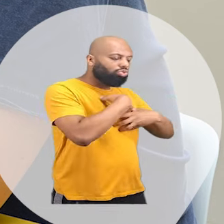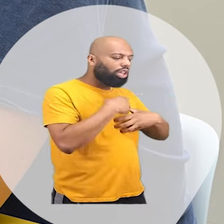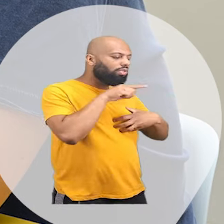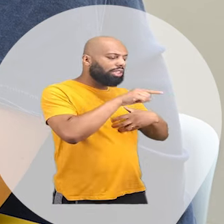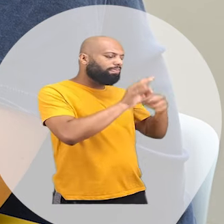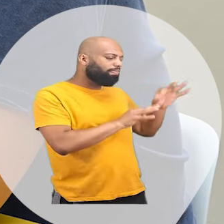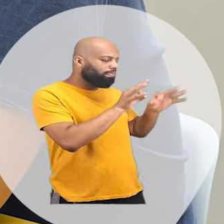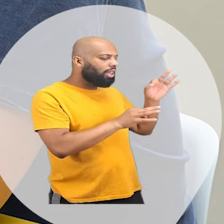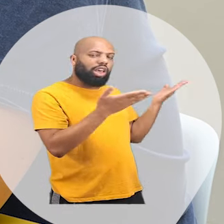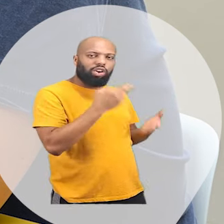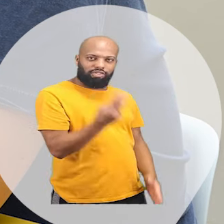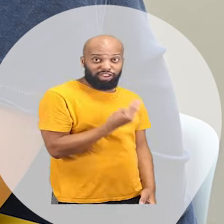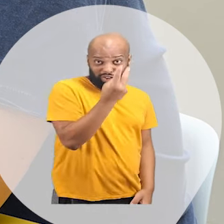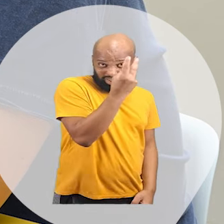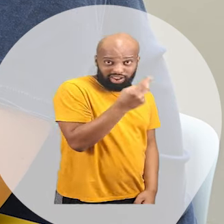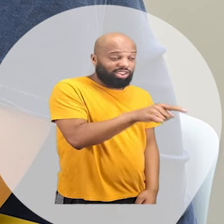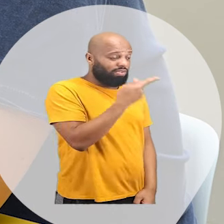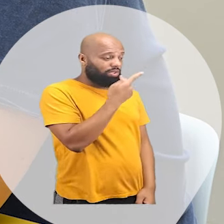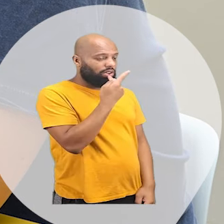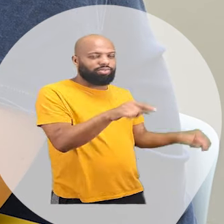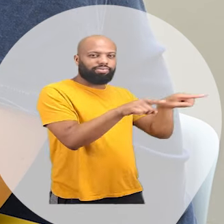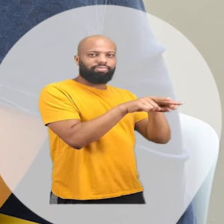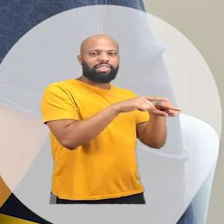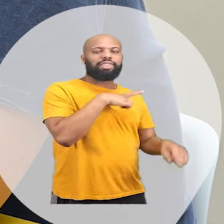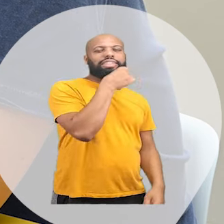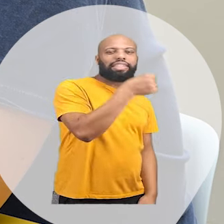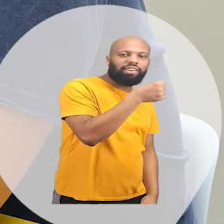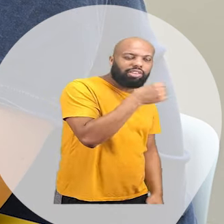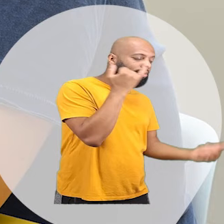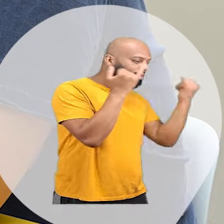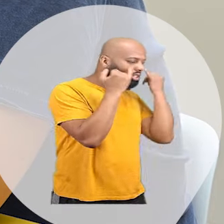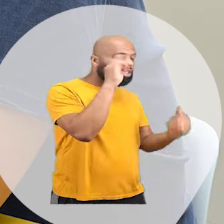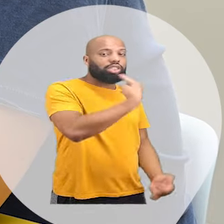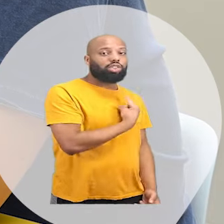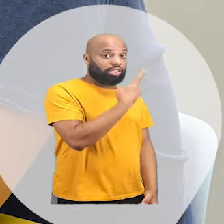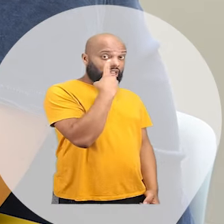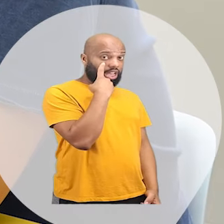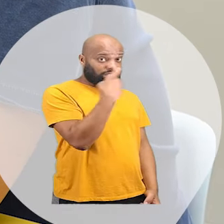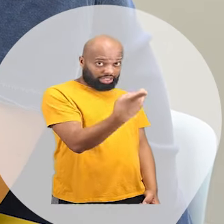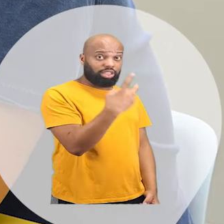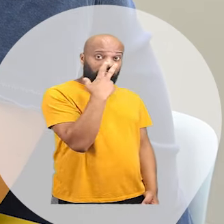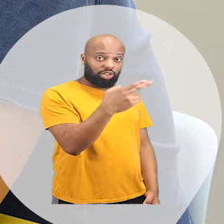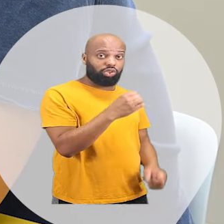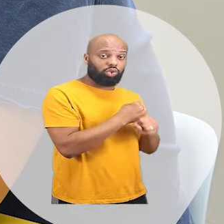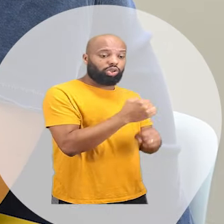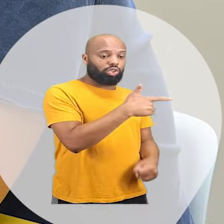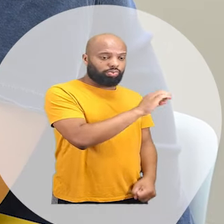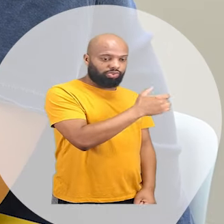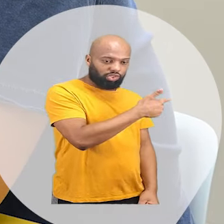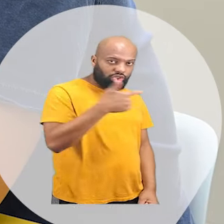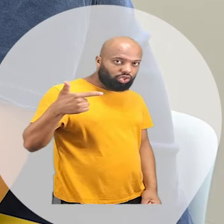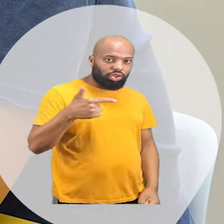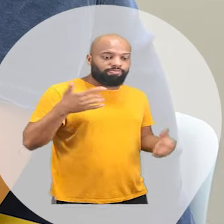de valor que você tá movimentando ali né E nós vimos você citando em uma entrevista olhada que nós achamos muito interessante e que em 2022 esse negócio